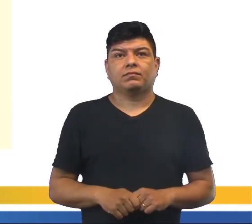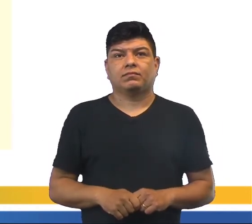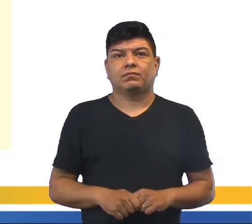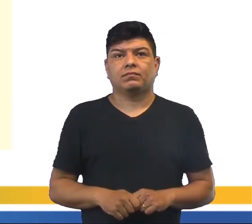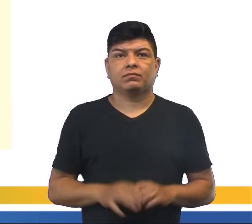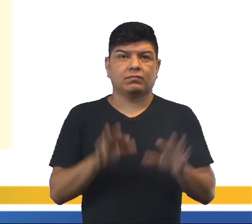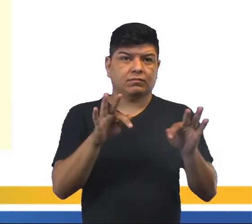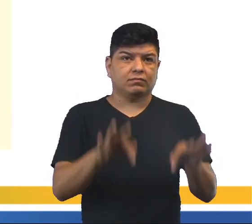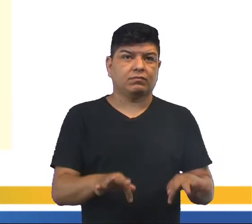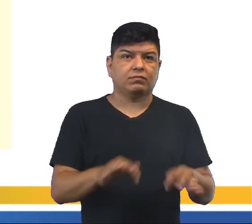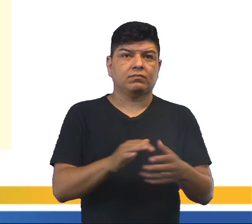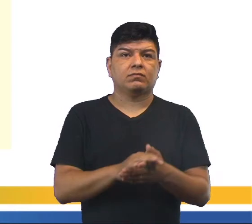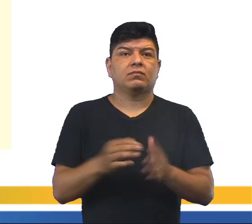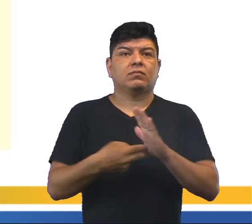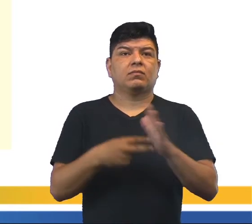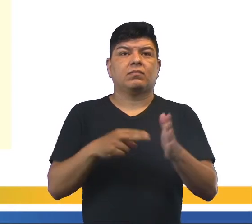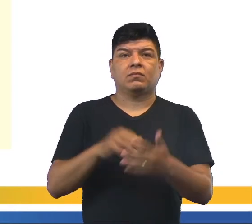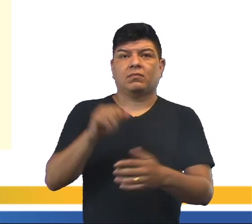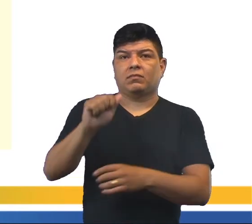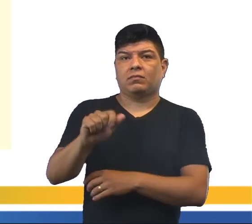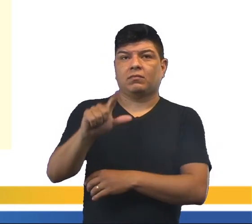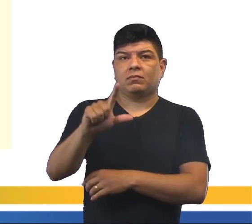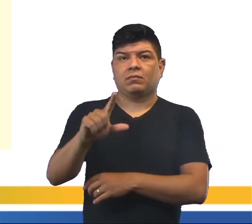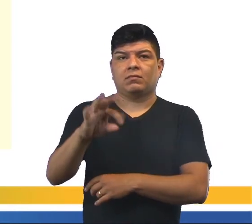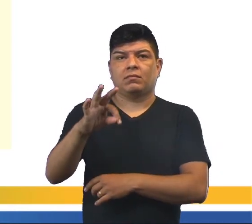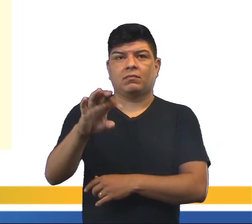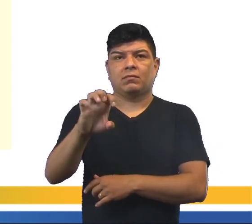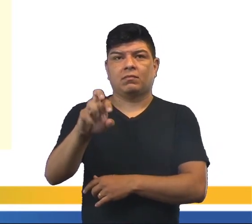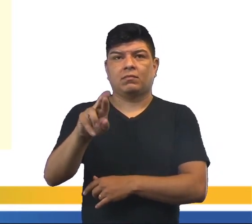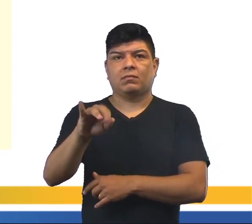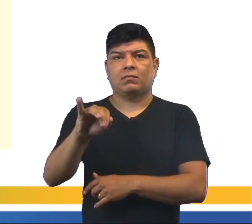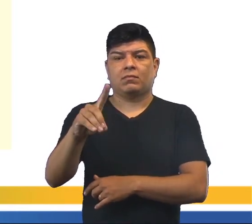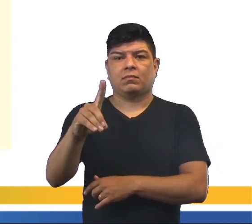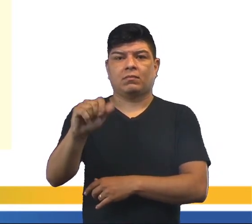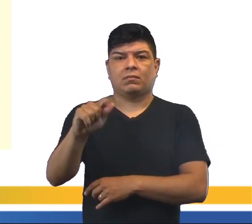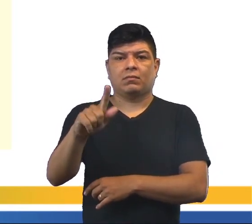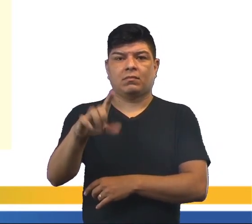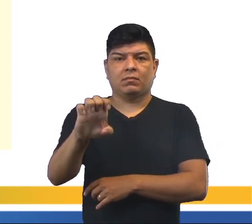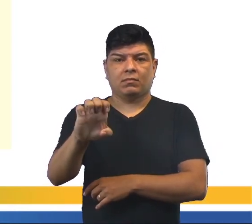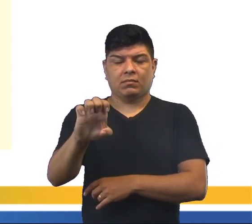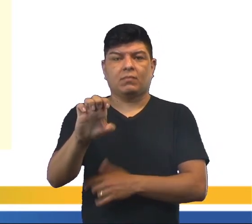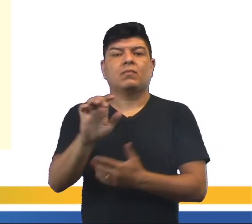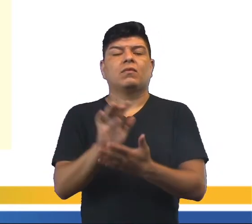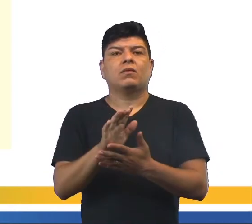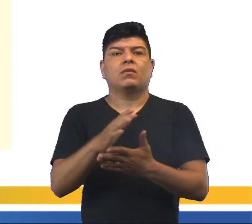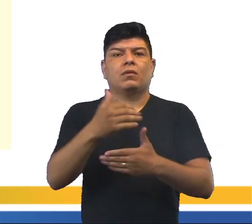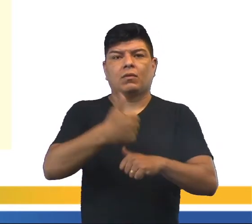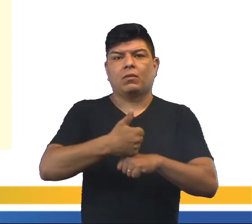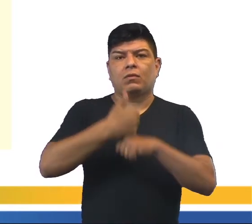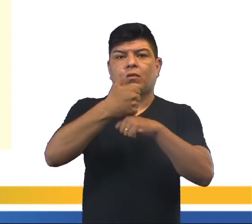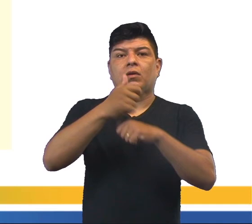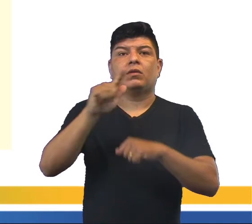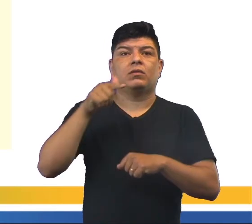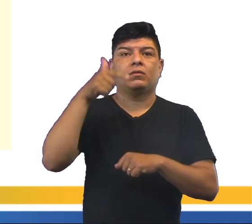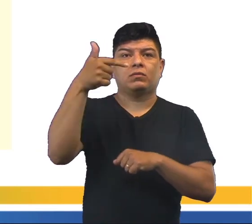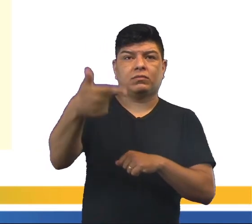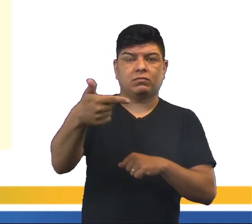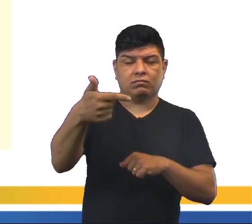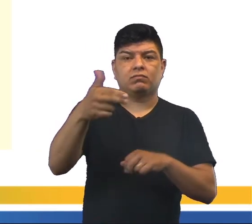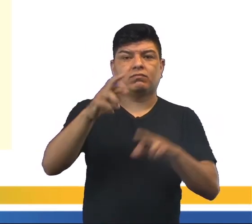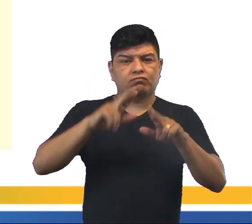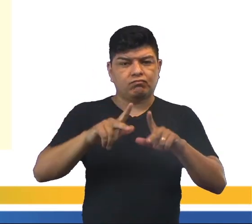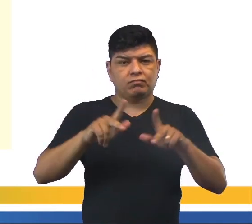Por fim, o que é alteridade? É o estado, né, qualidade daquilo que é o outro, distinto,